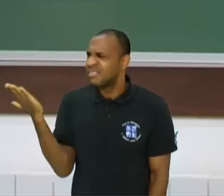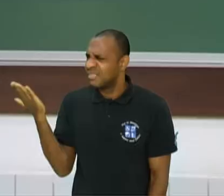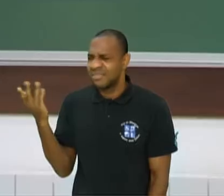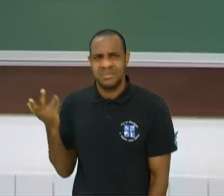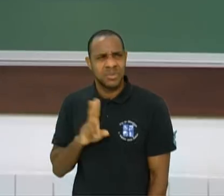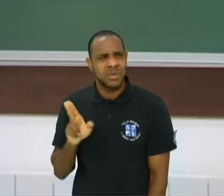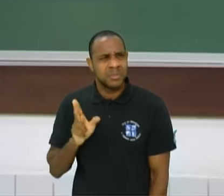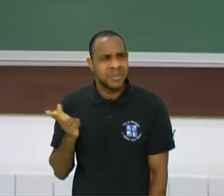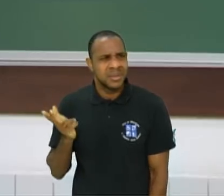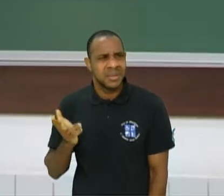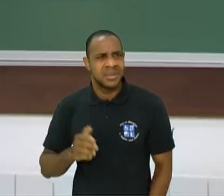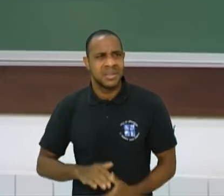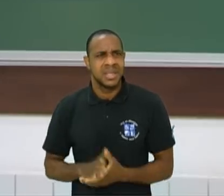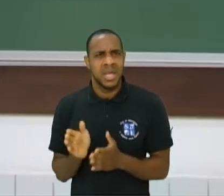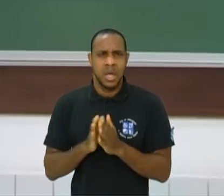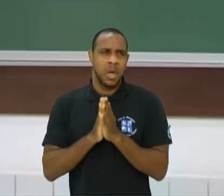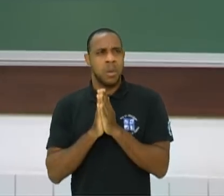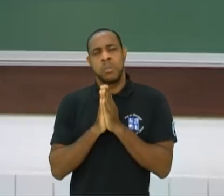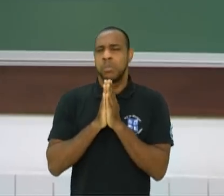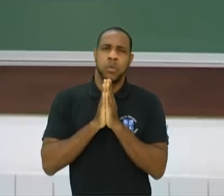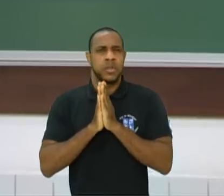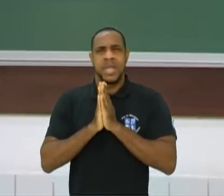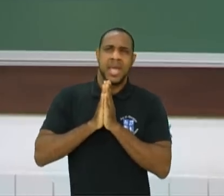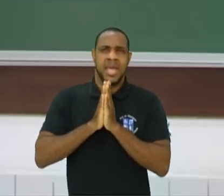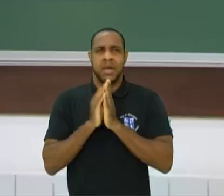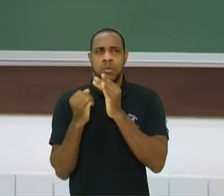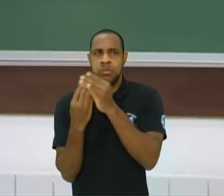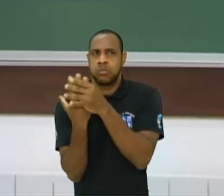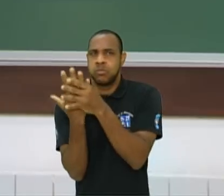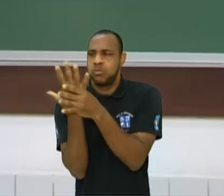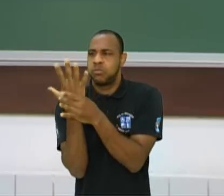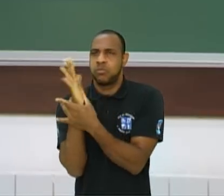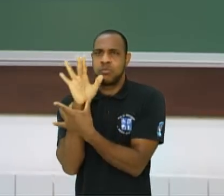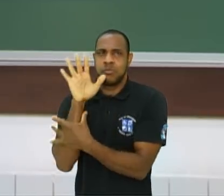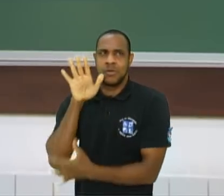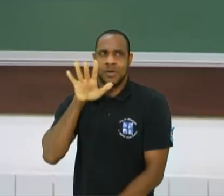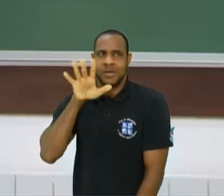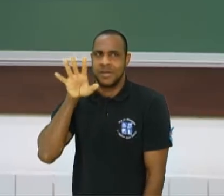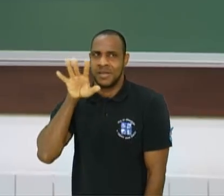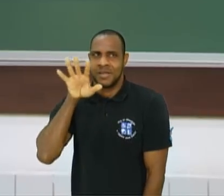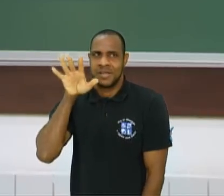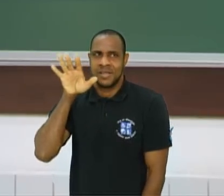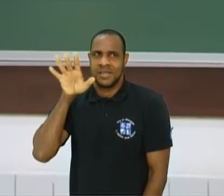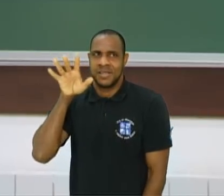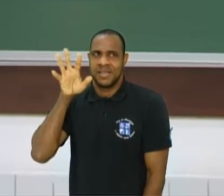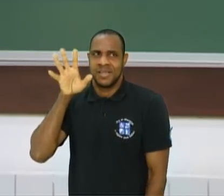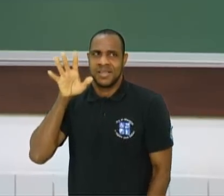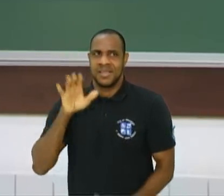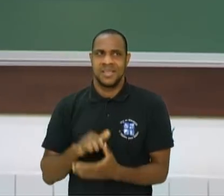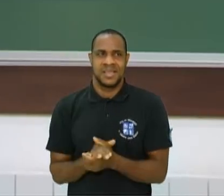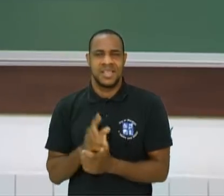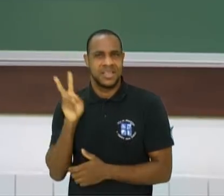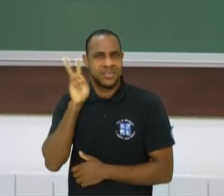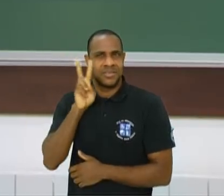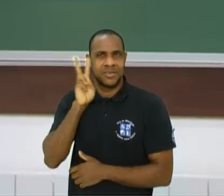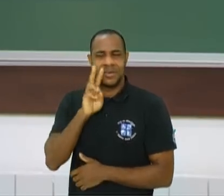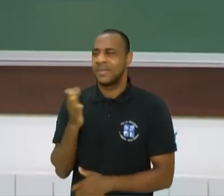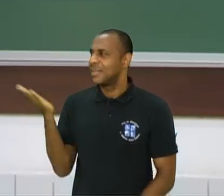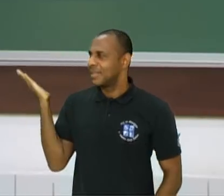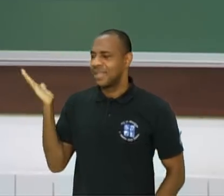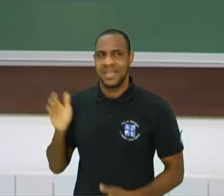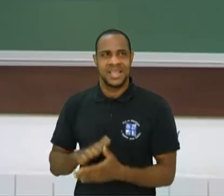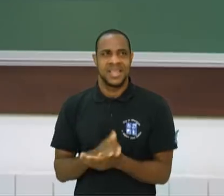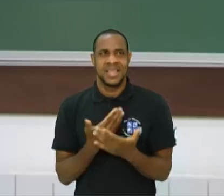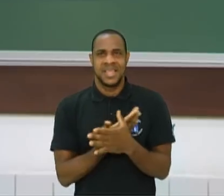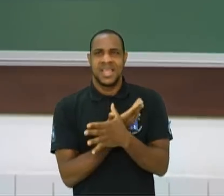sabem que são bonecos feitos em luvas, né? Bonecos de dedo. Então, aqui, a história da